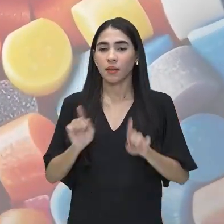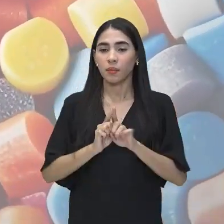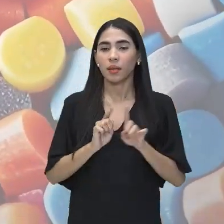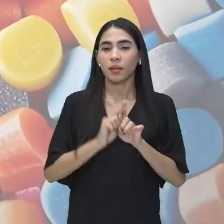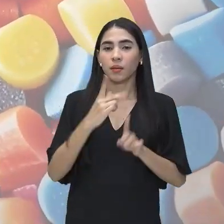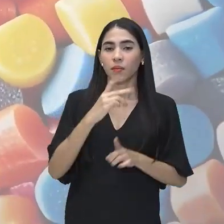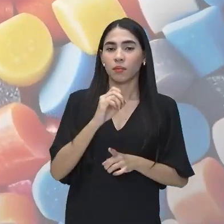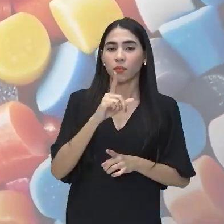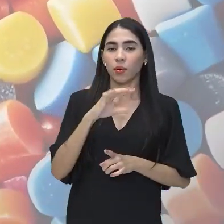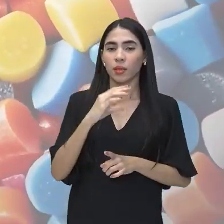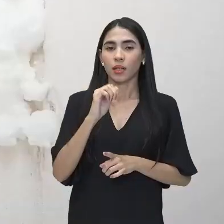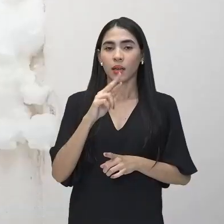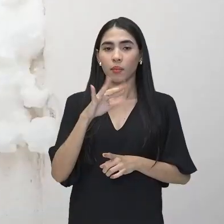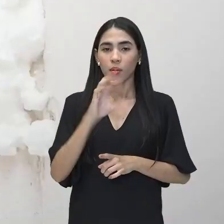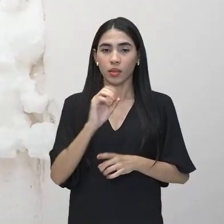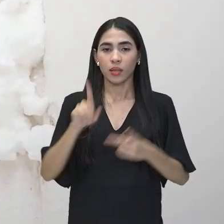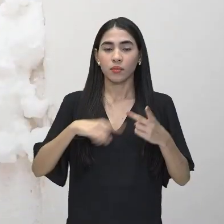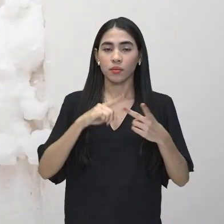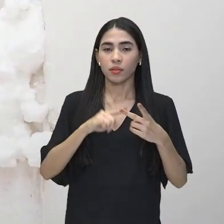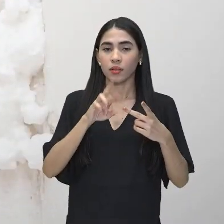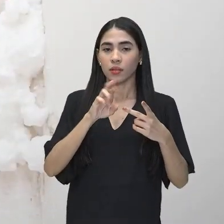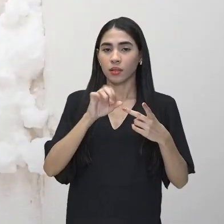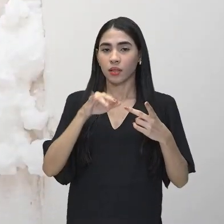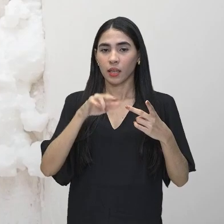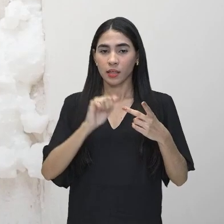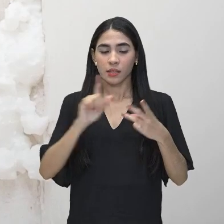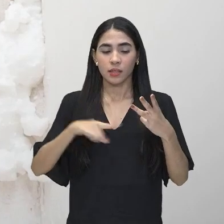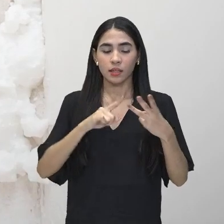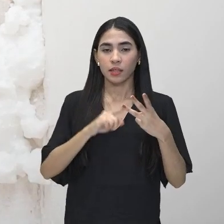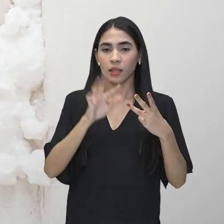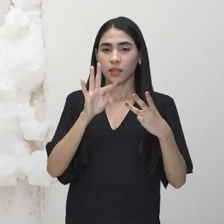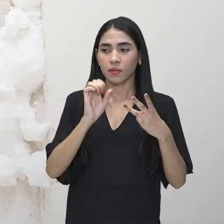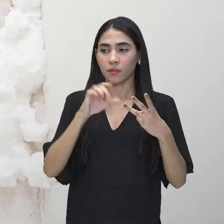policarbonato, resinas epóxi, poliuretano e